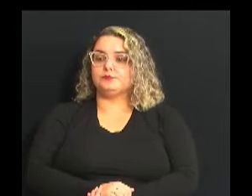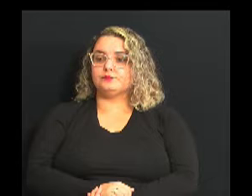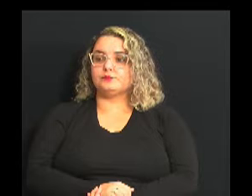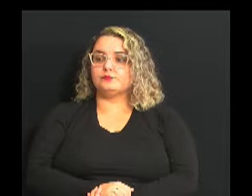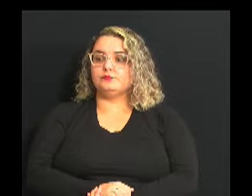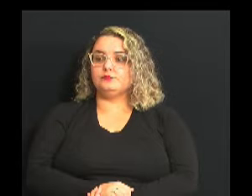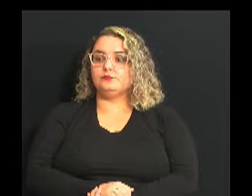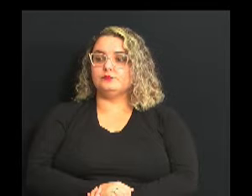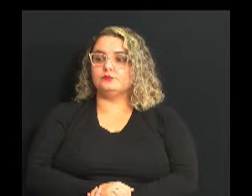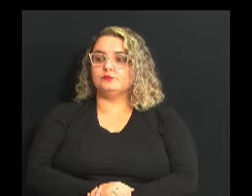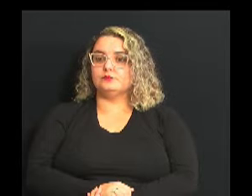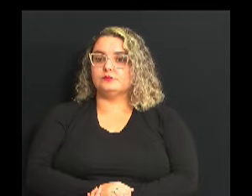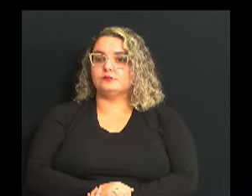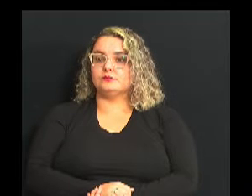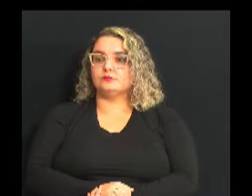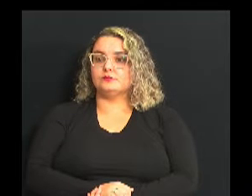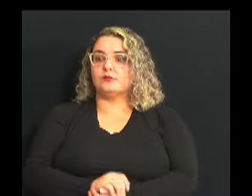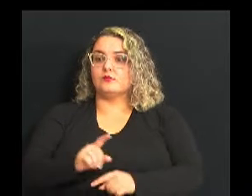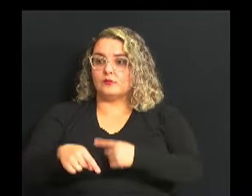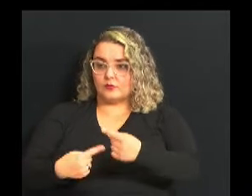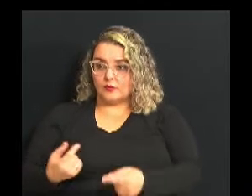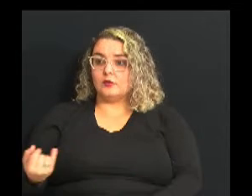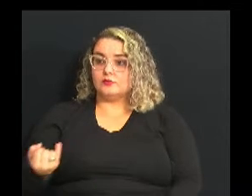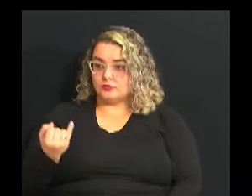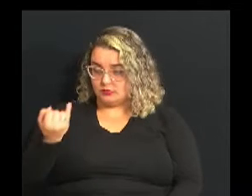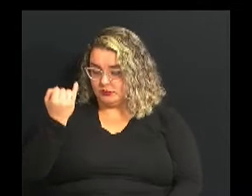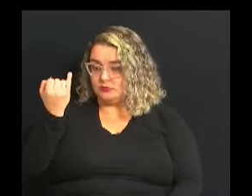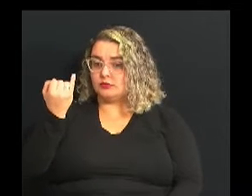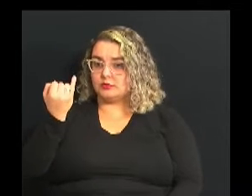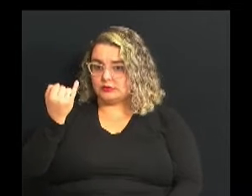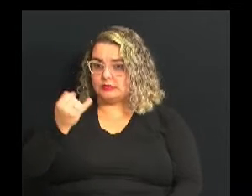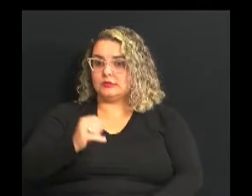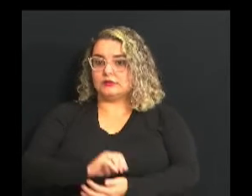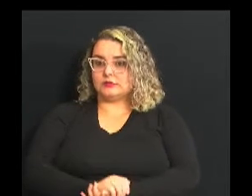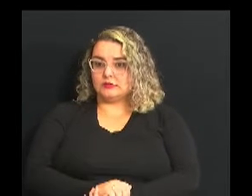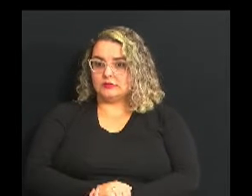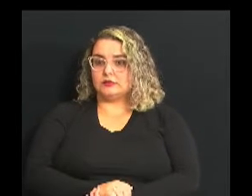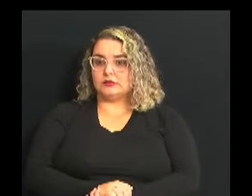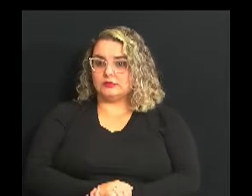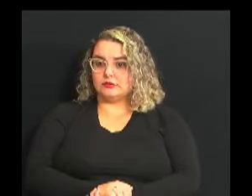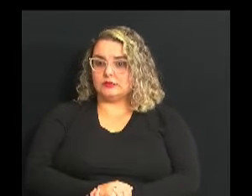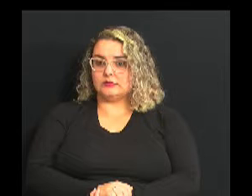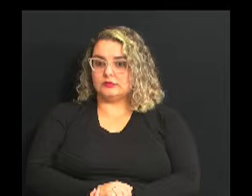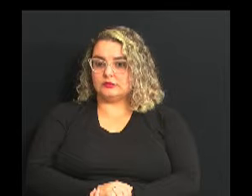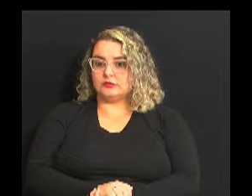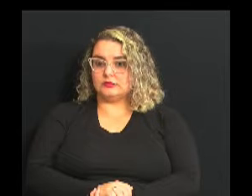Outros, não menos importantes, mas